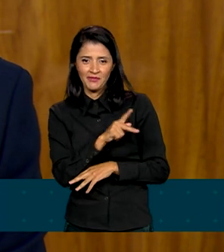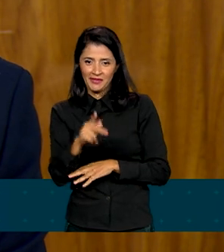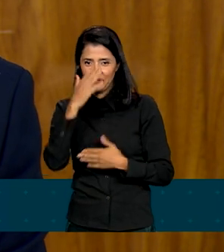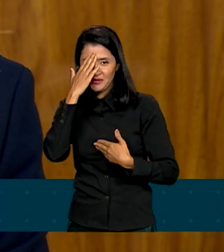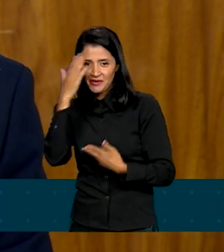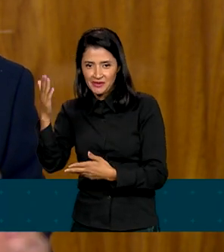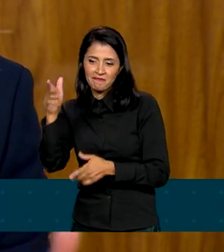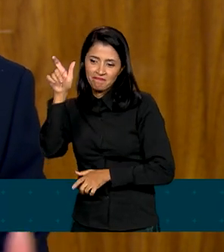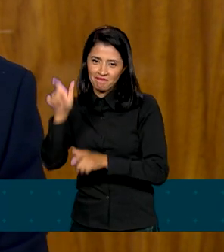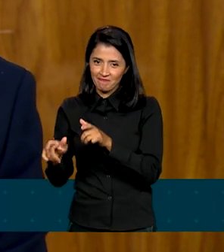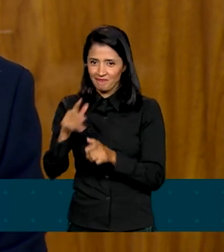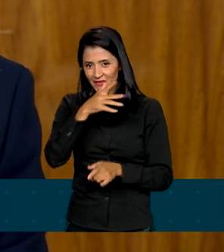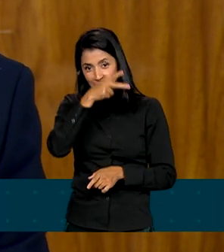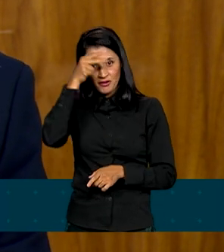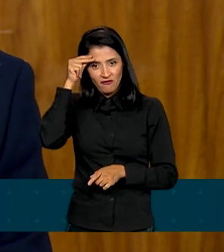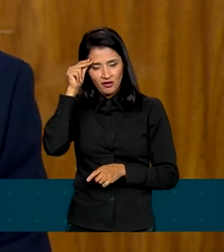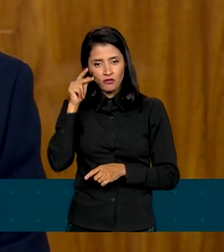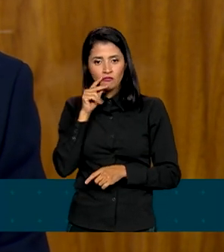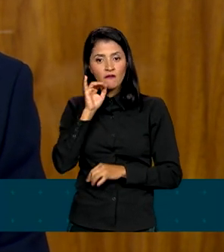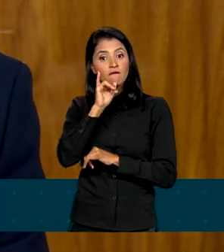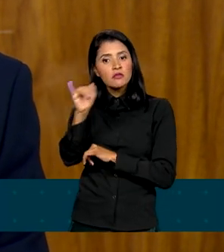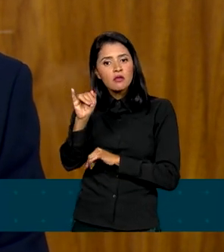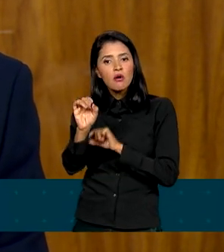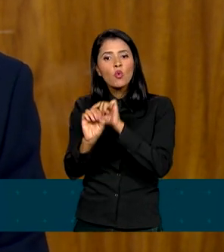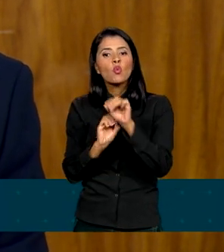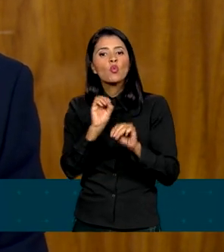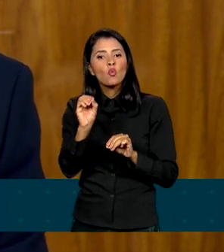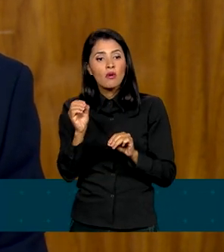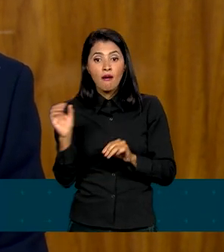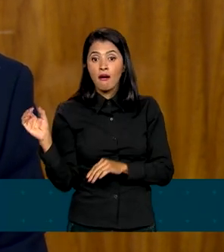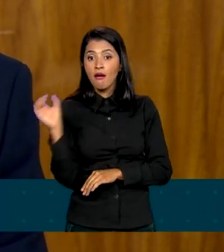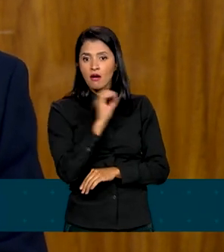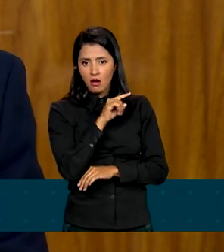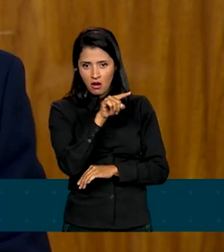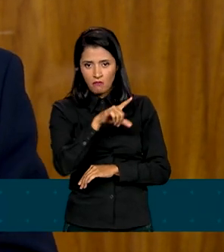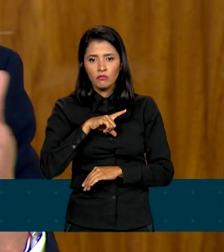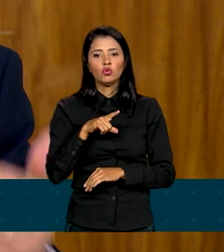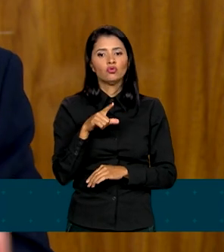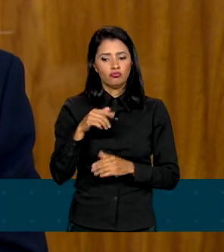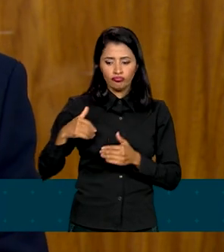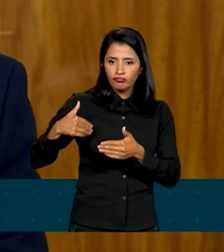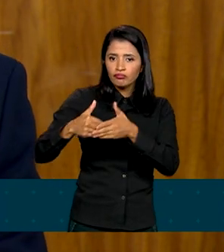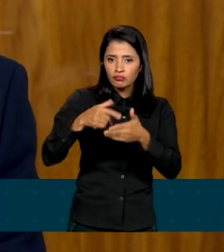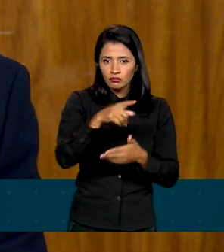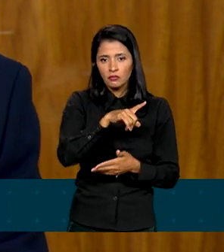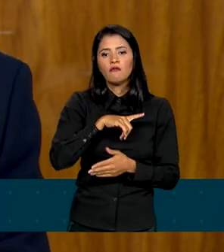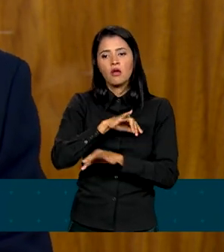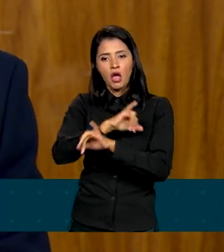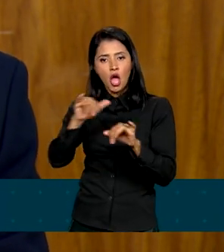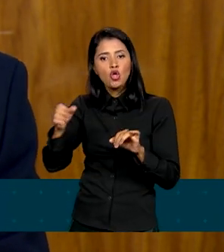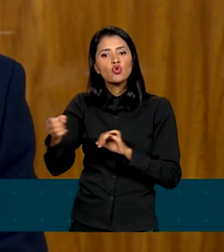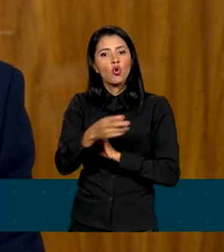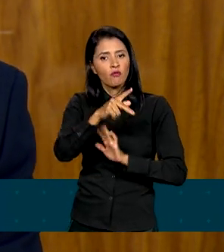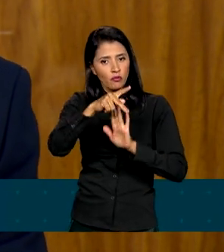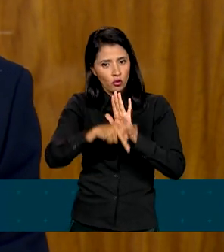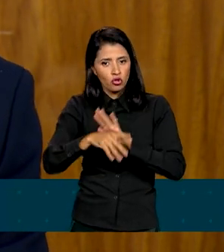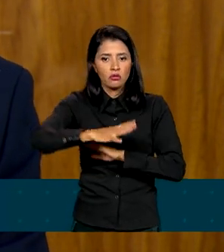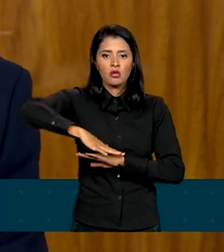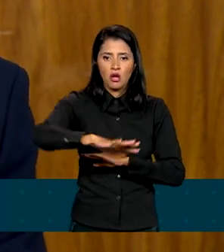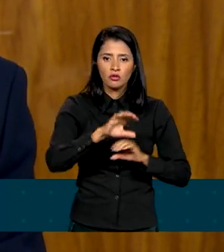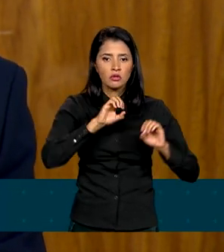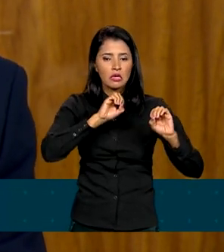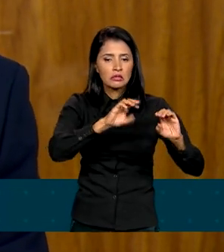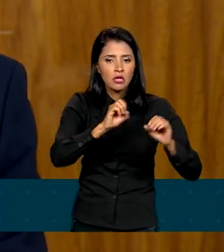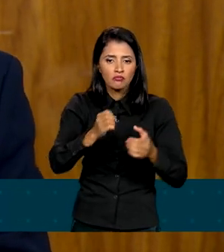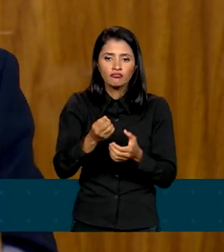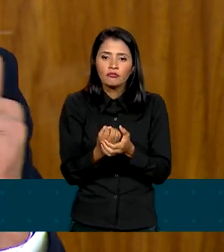e prefeitas, dizer que, em breve, o presidente Lula irá apresentar e anunciar novas ações na área da educação, na área da alfabetização,